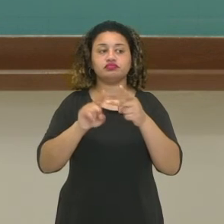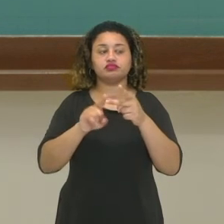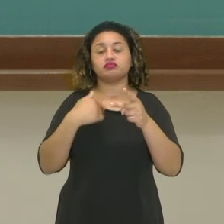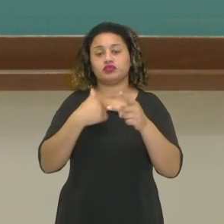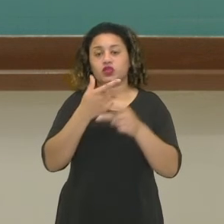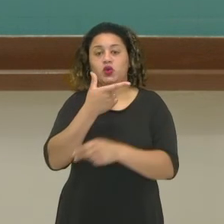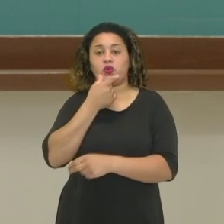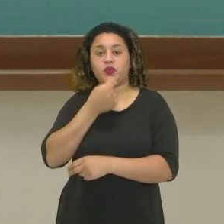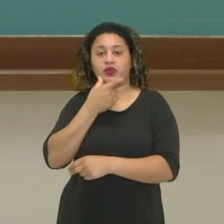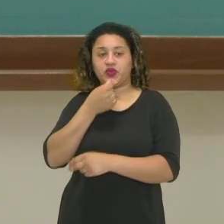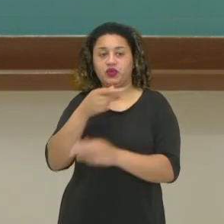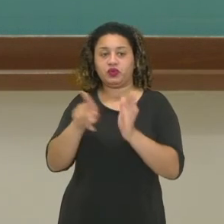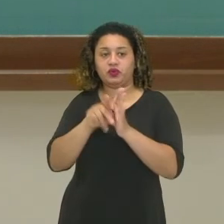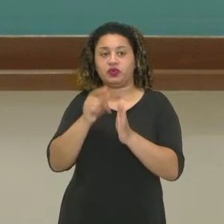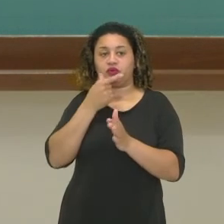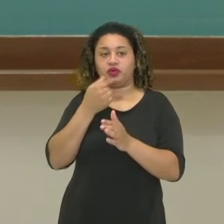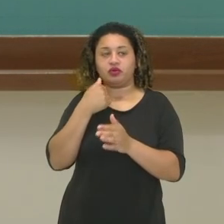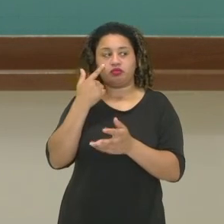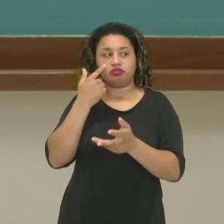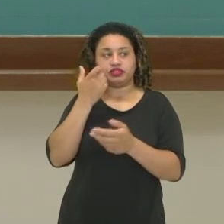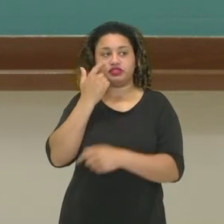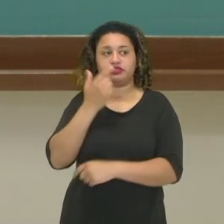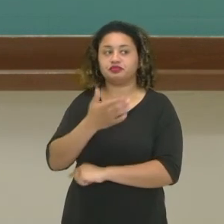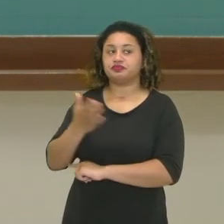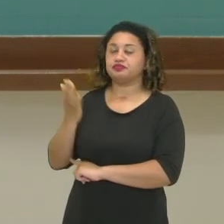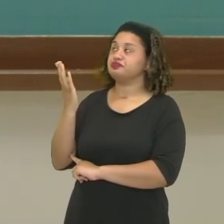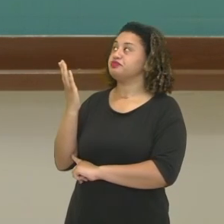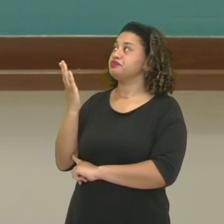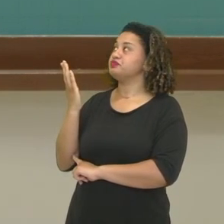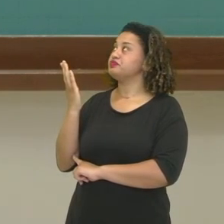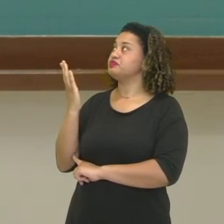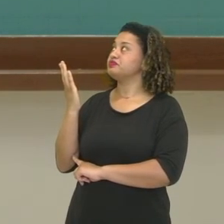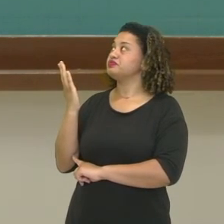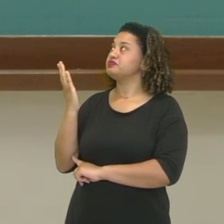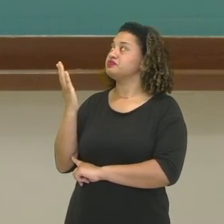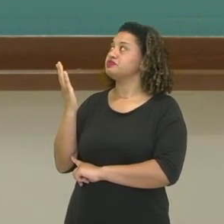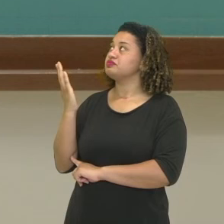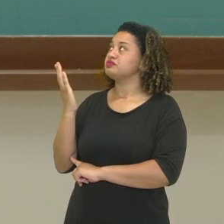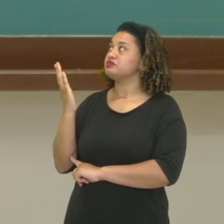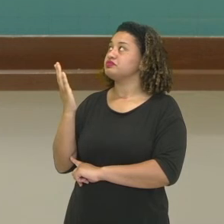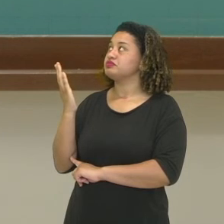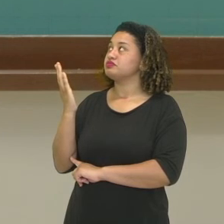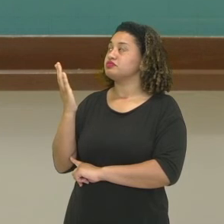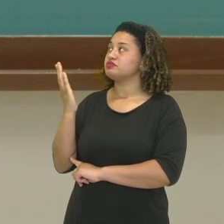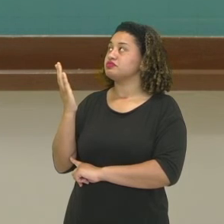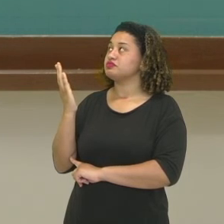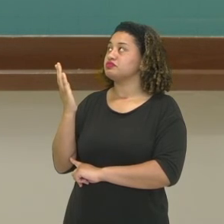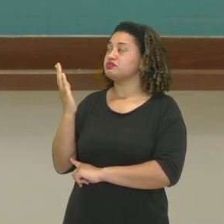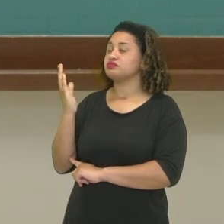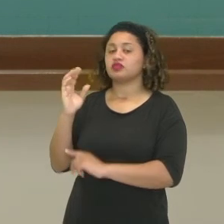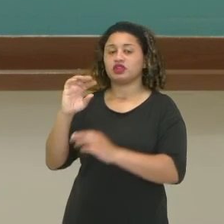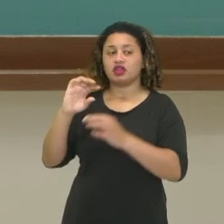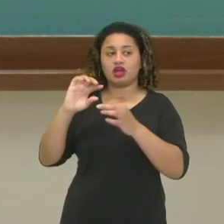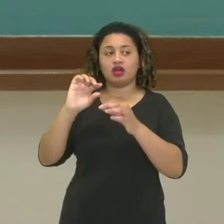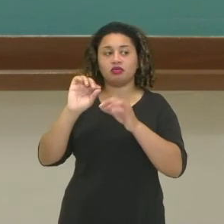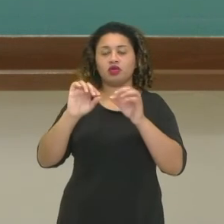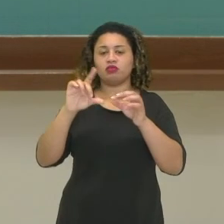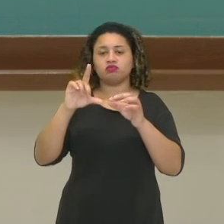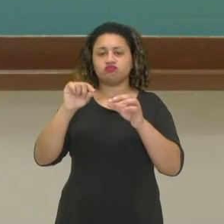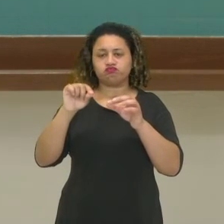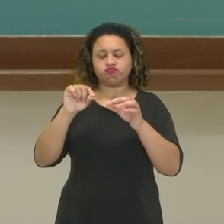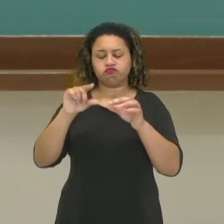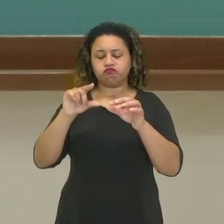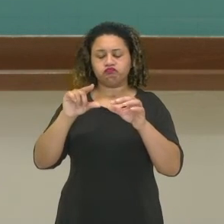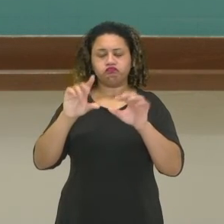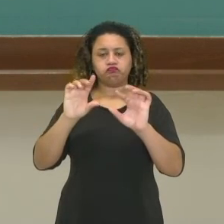masculino. Esse espaço aqui do preservativo masculino, ele é uma bolsinha, é um espaço para que o sêmen fique aqui. Então, não pode apertar,